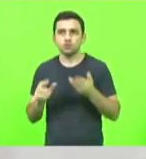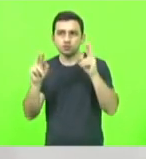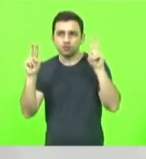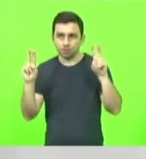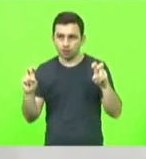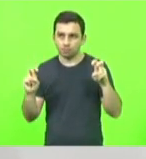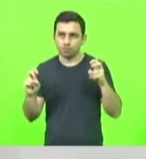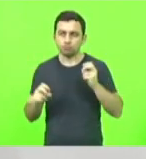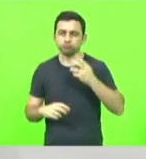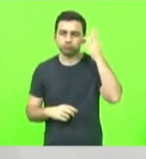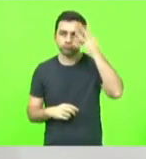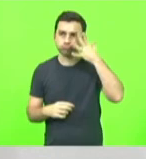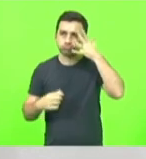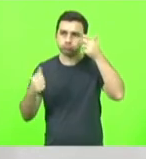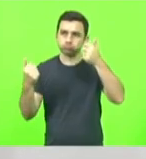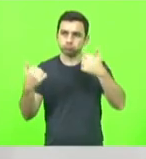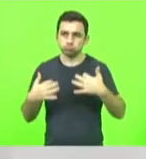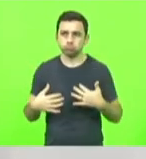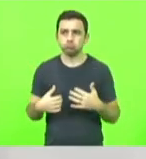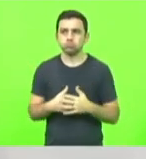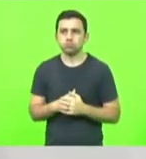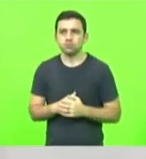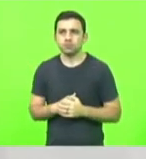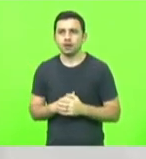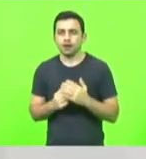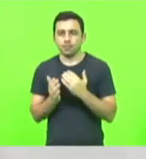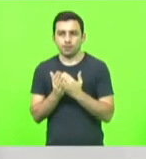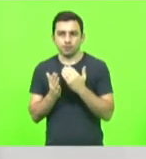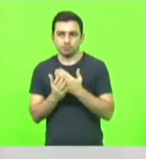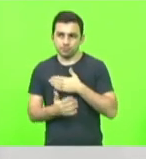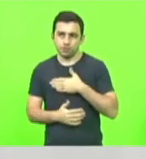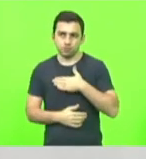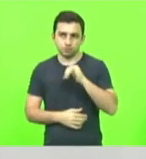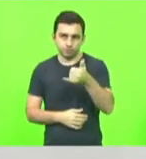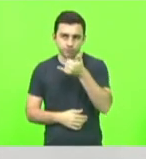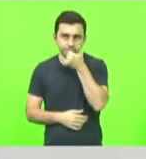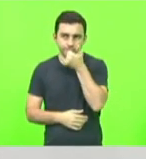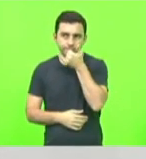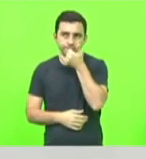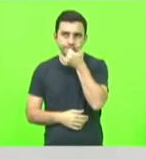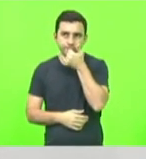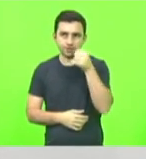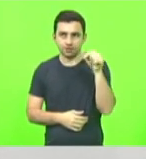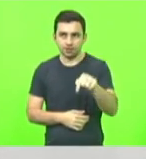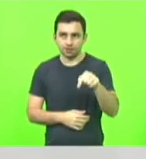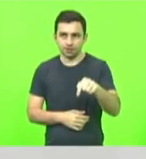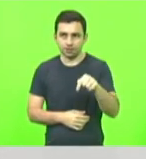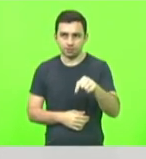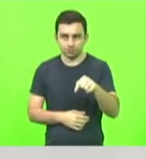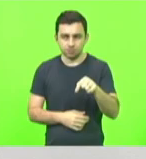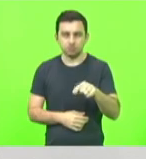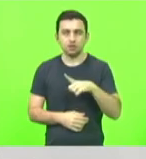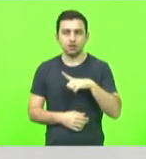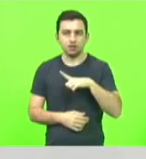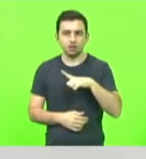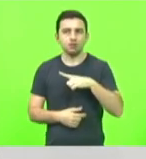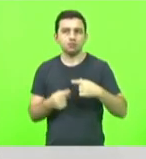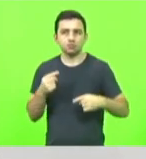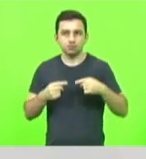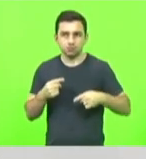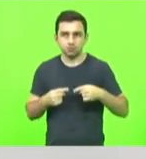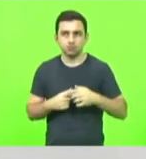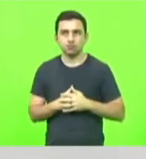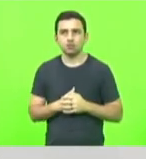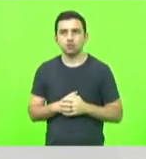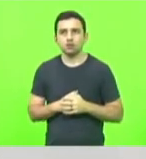hoje, além desse, da minha justificativa, que nós vamos discutir depois aqui no plenário, é